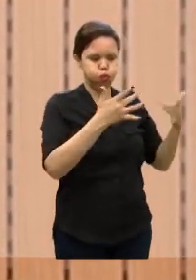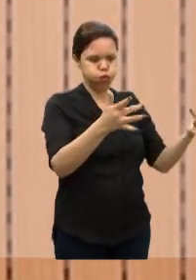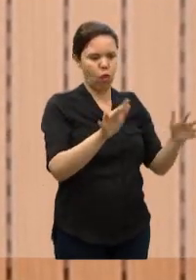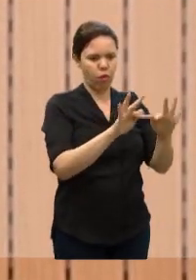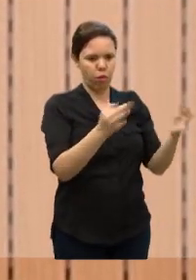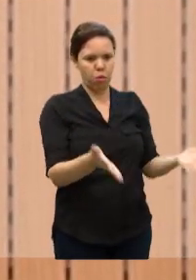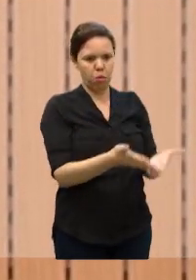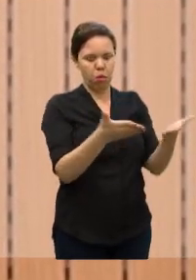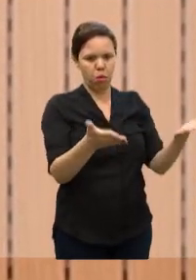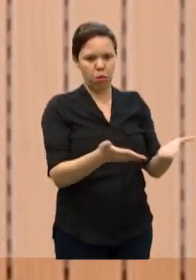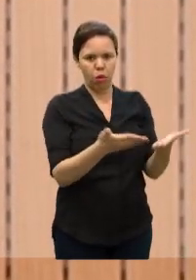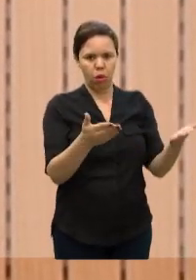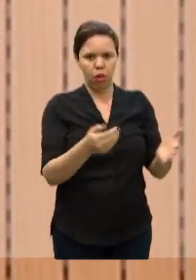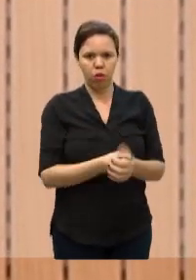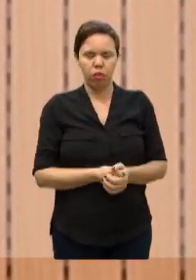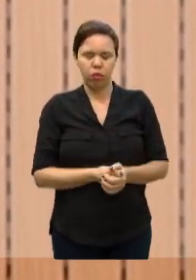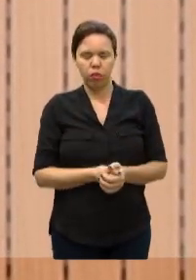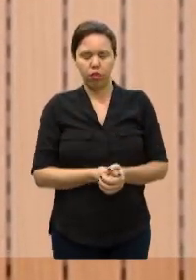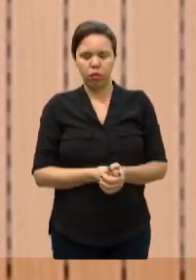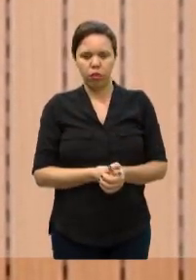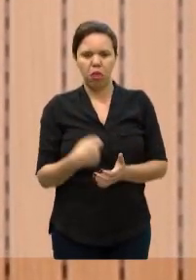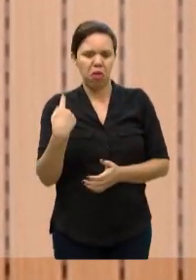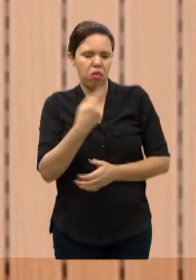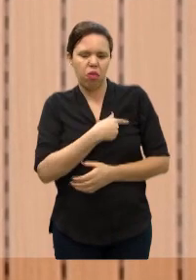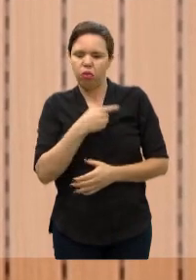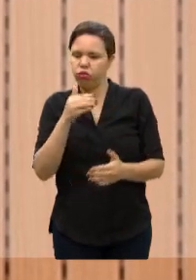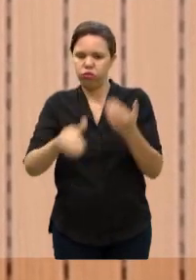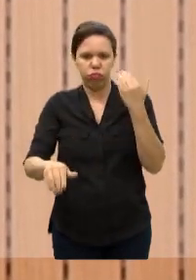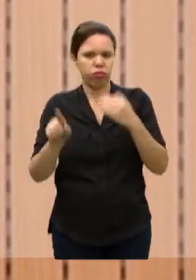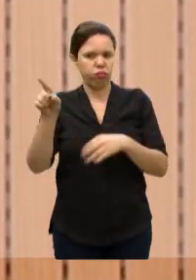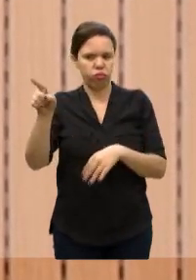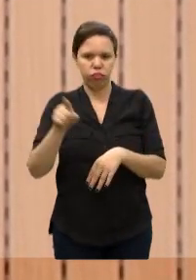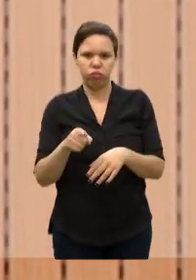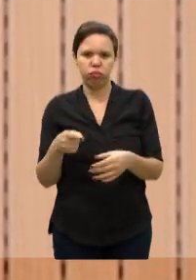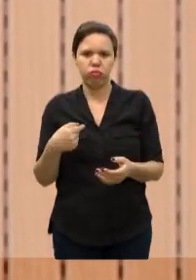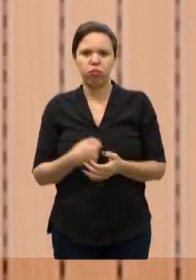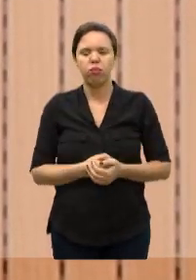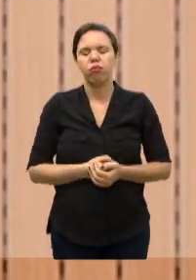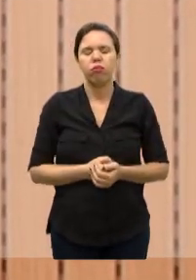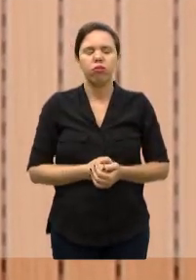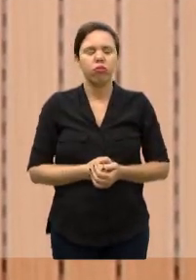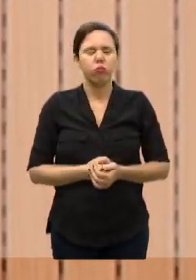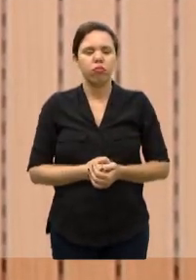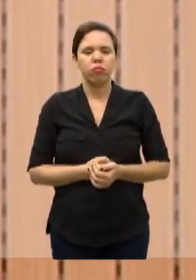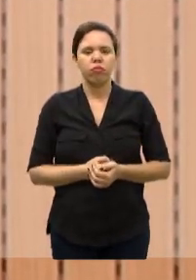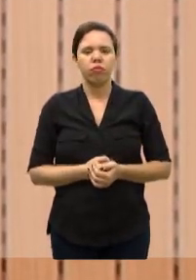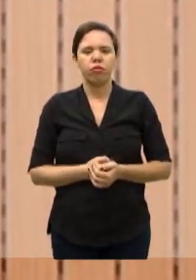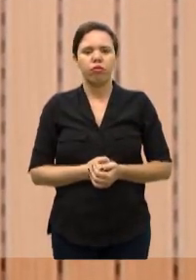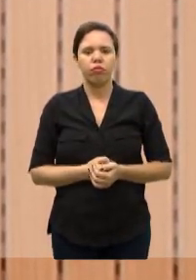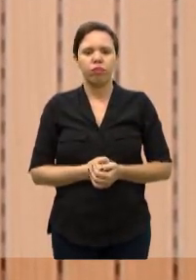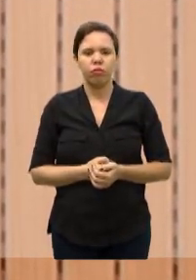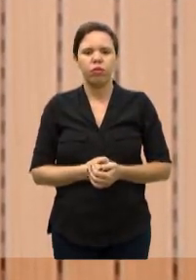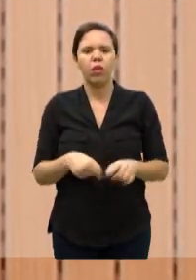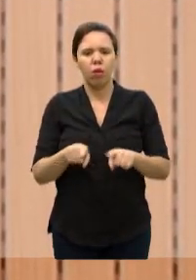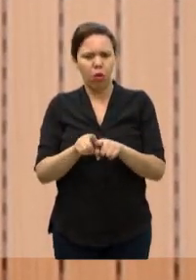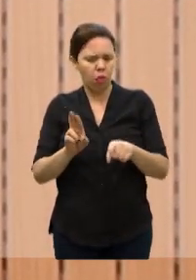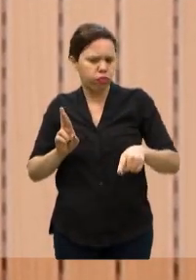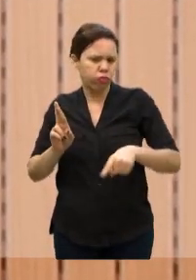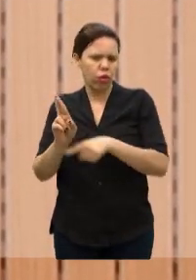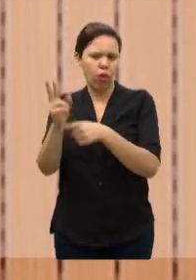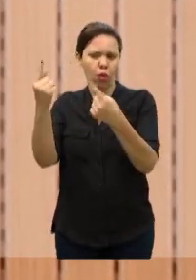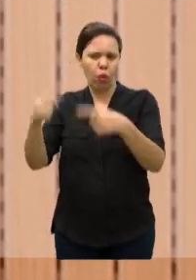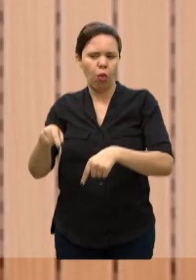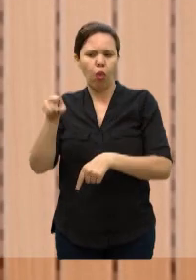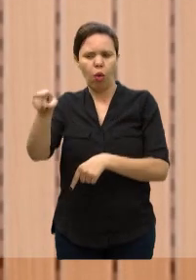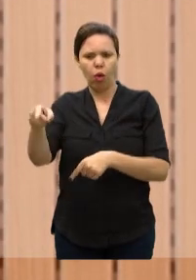as famílias carentes. E nós não concordamos com aquilo, entramos com a representação